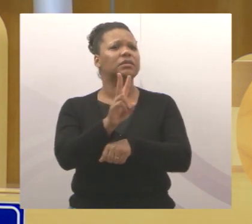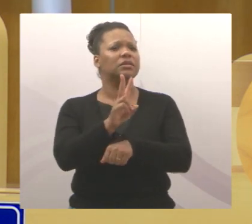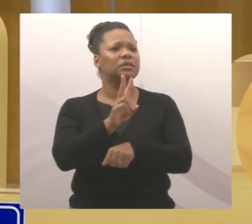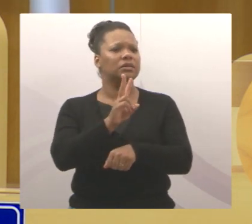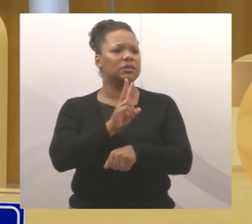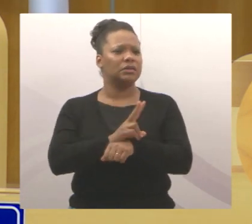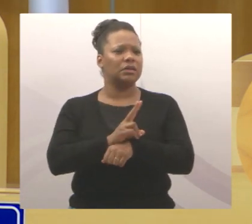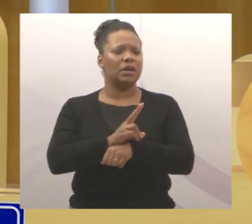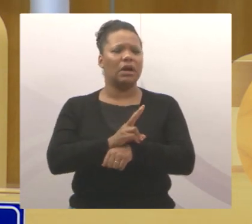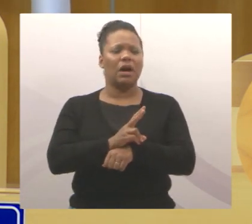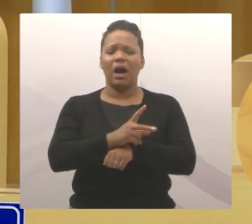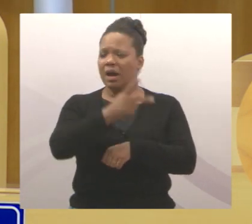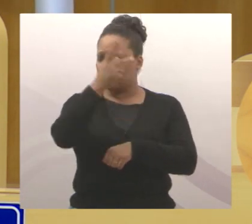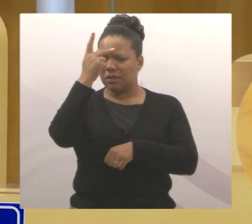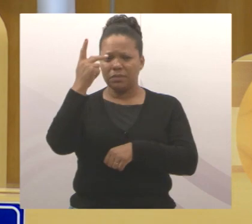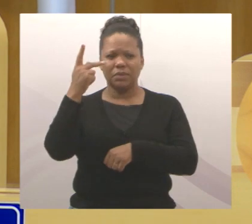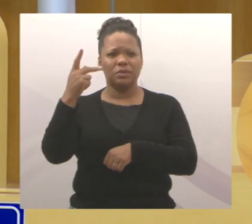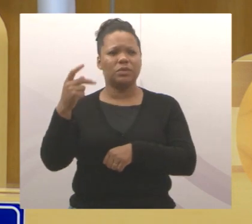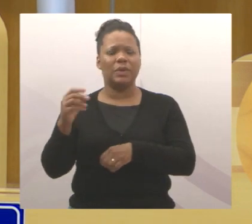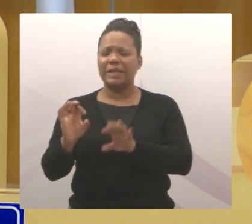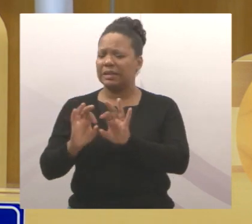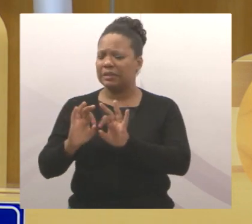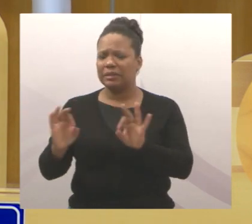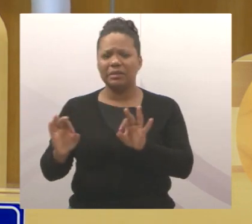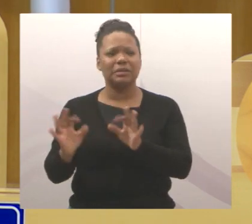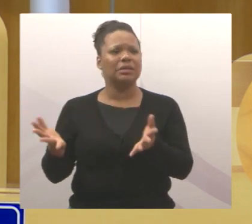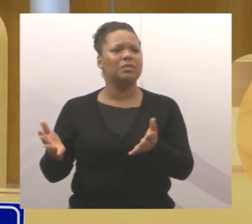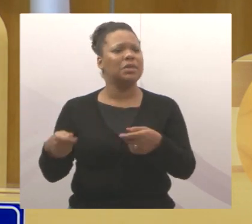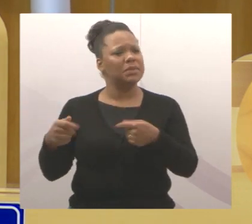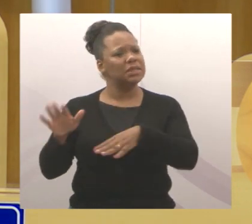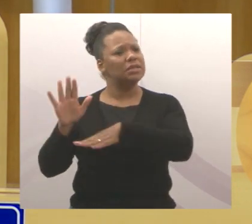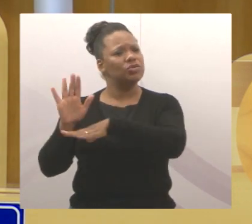defesa daqueles que mais precisam.